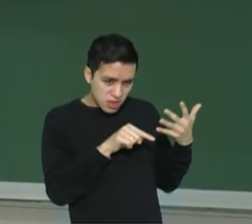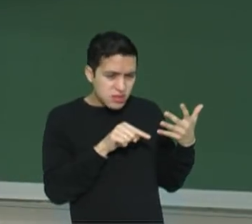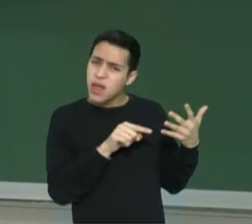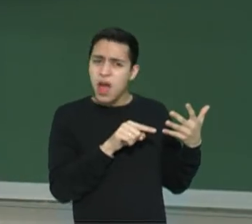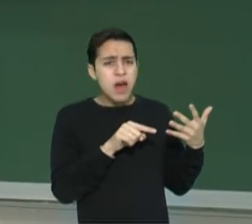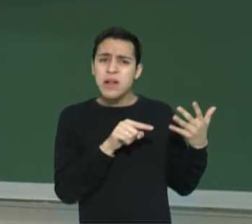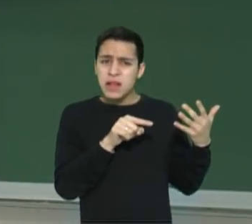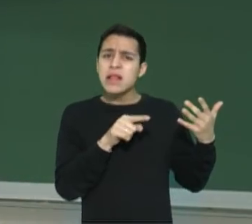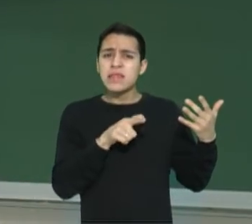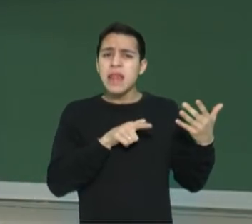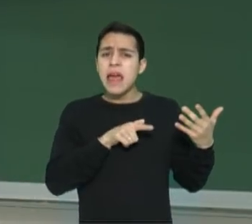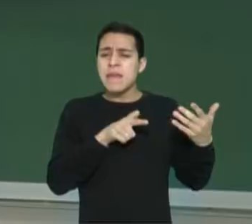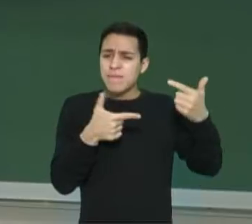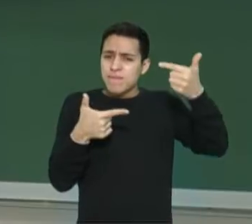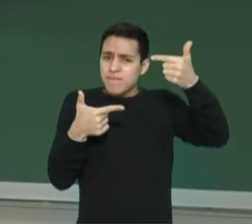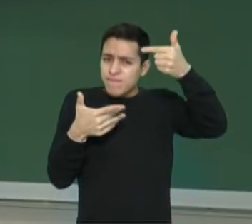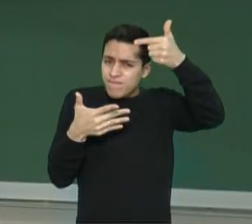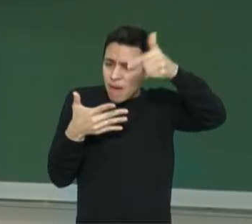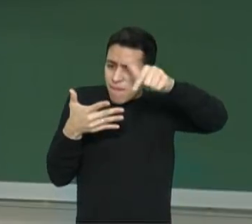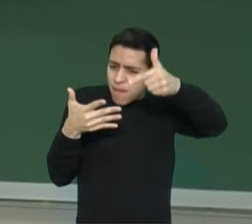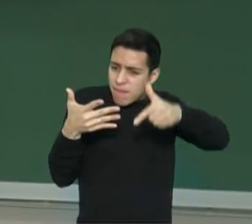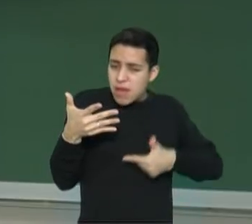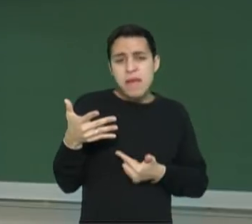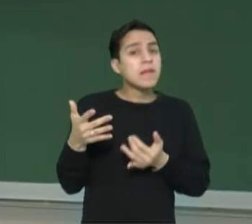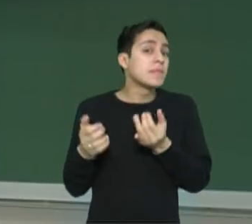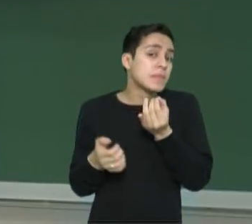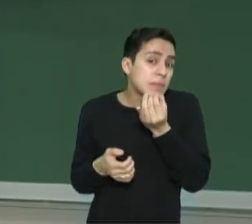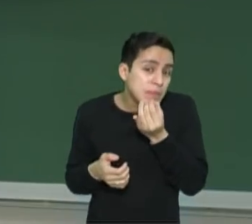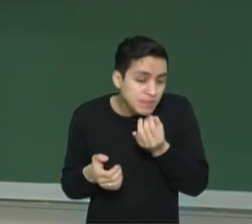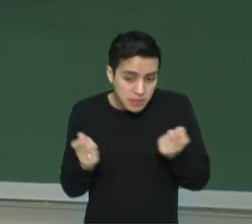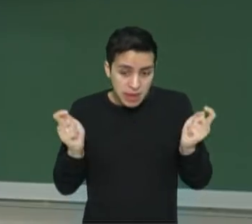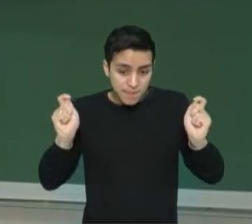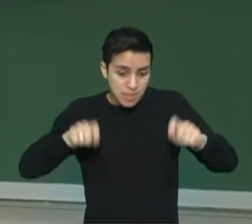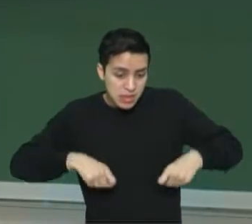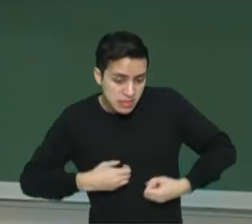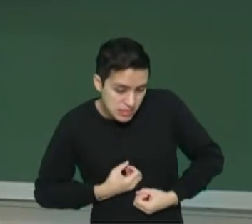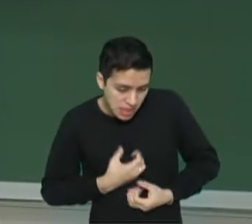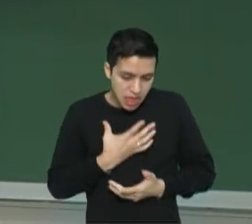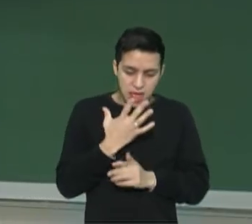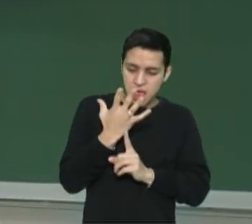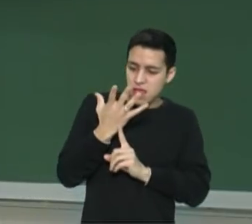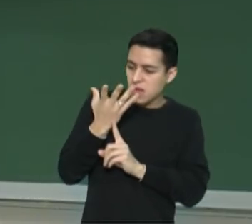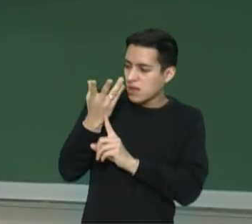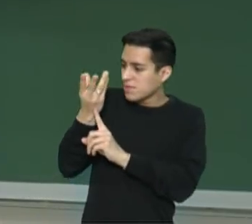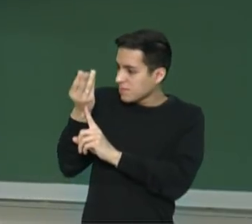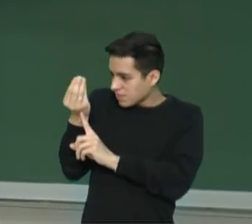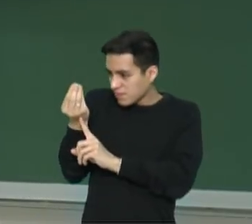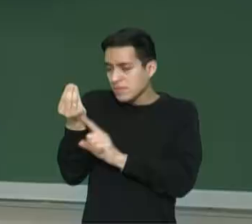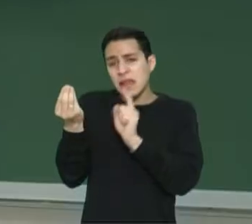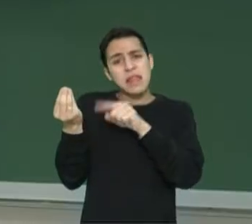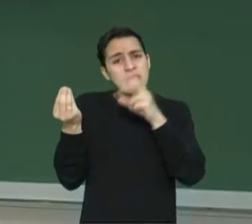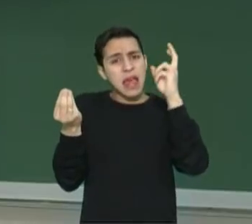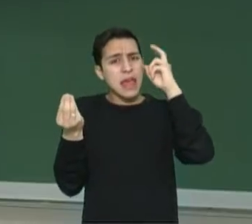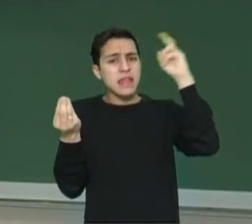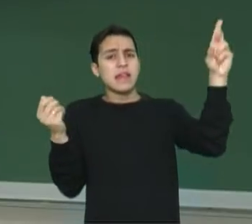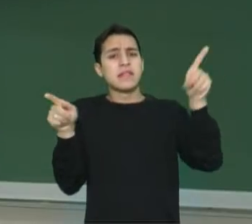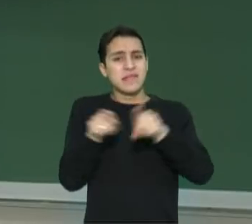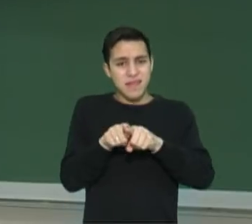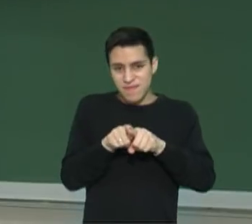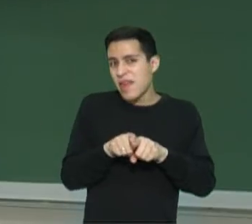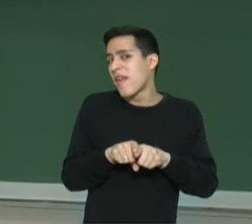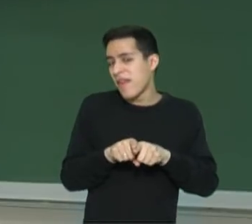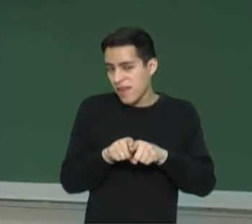outras aptidões, como, por exemplo, capacidades, né, artísticas, que são inteligências, não é